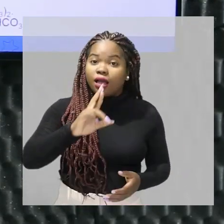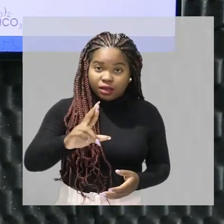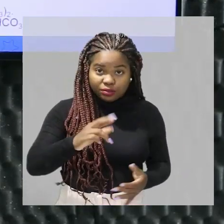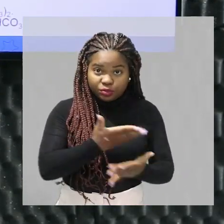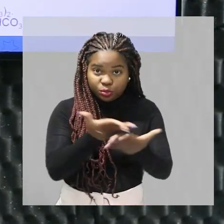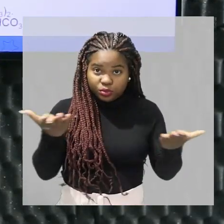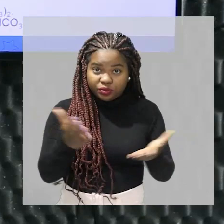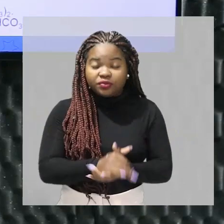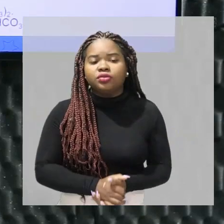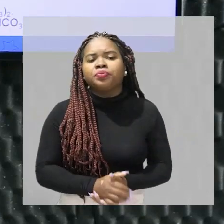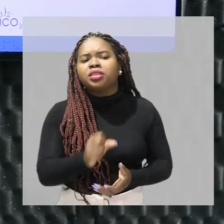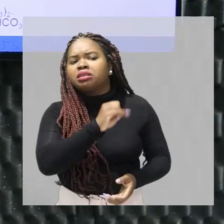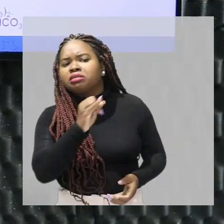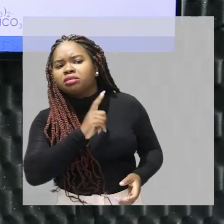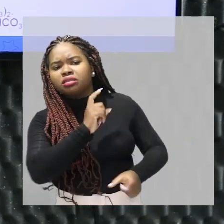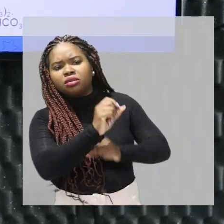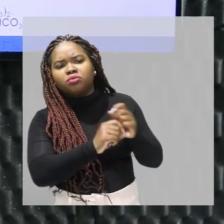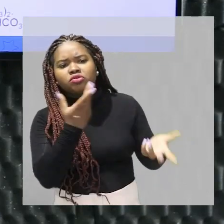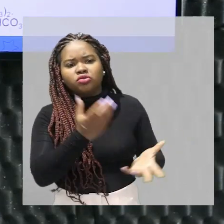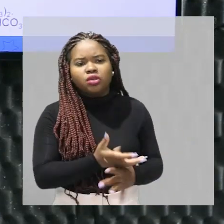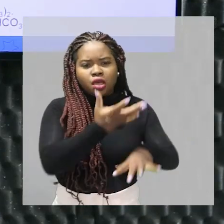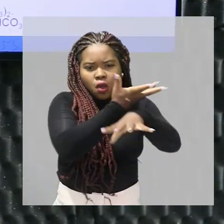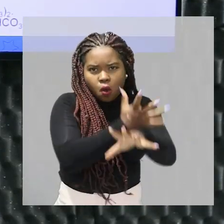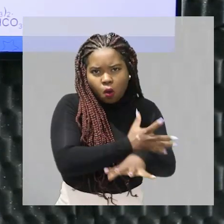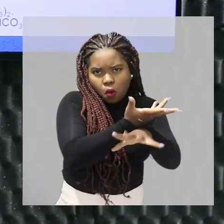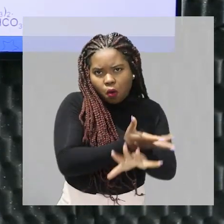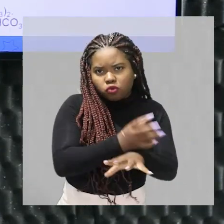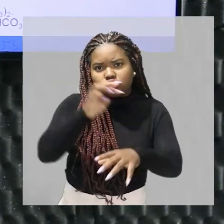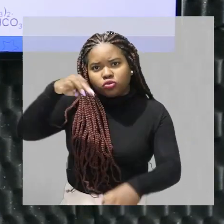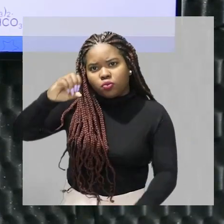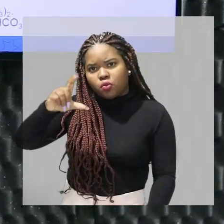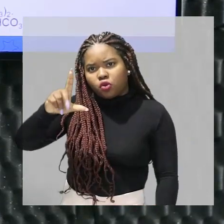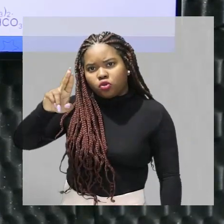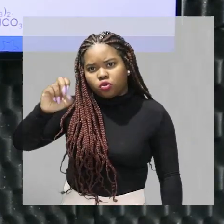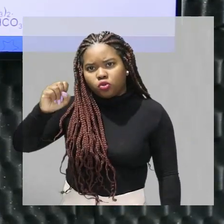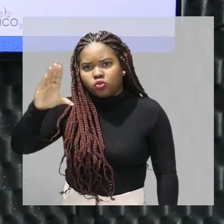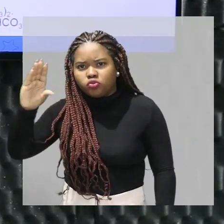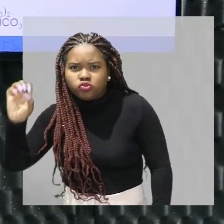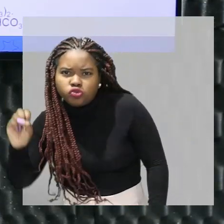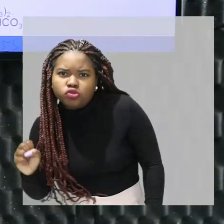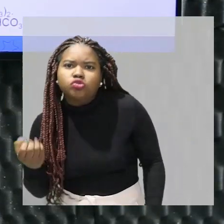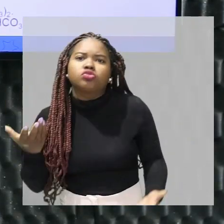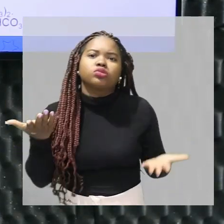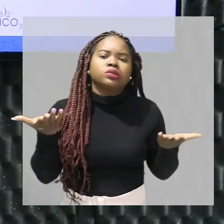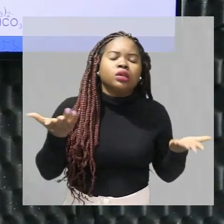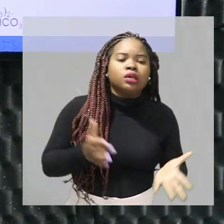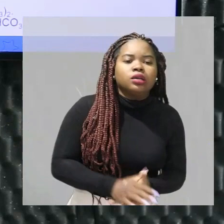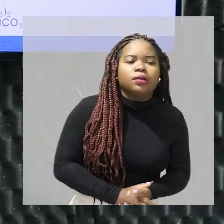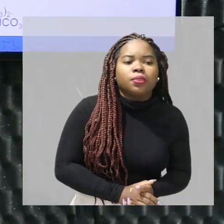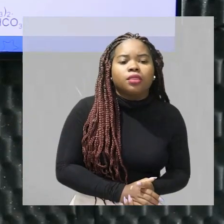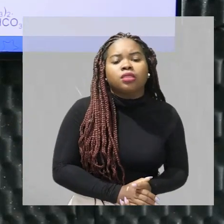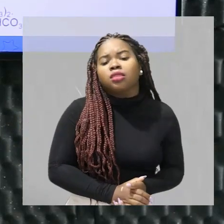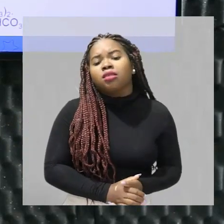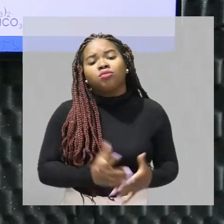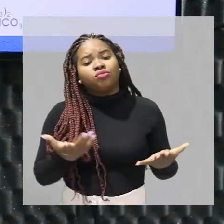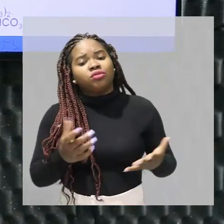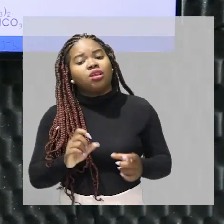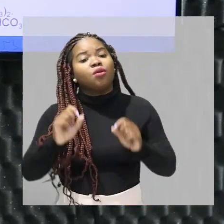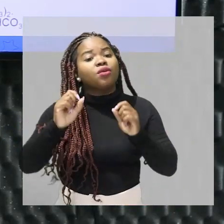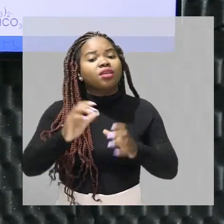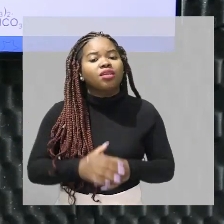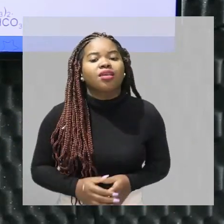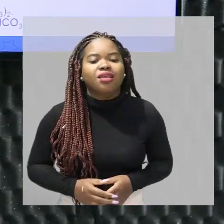de restos de moluscos, certo? De conchas, então, turminha, está falando basicamente